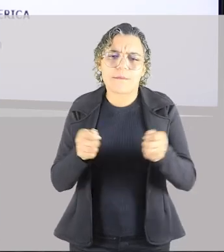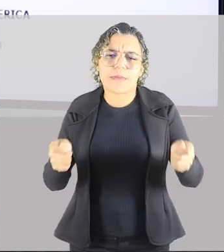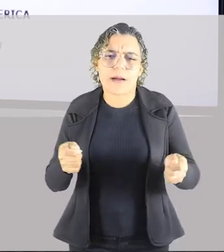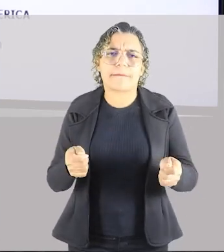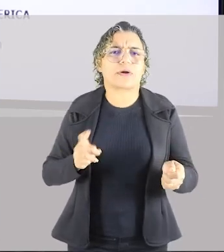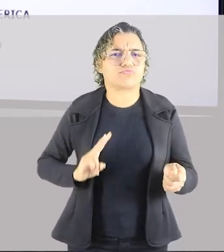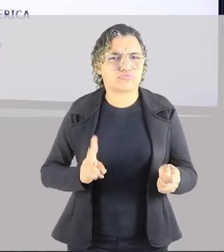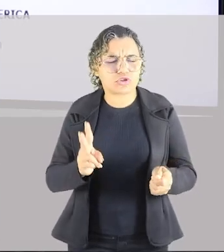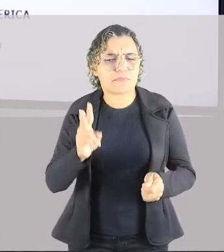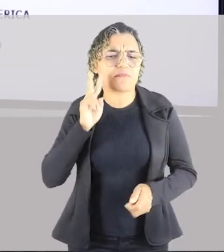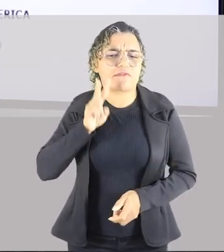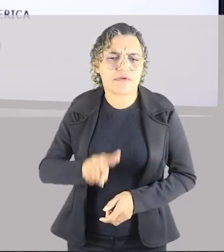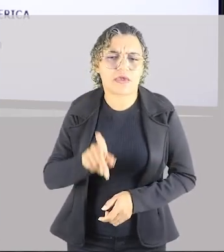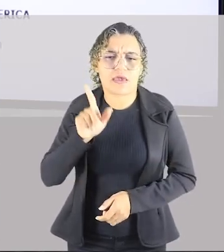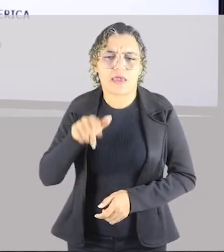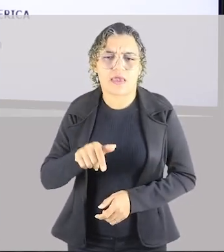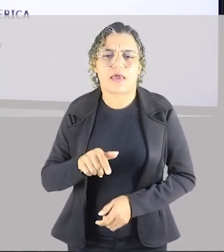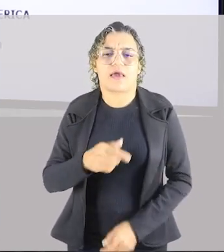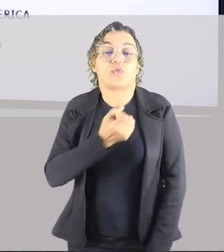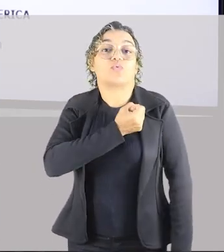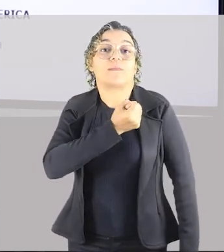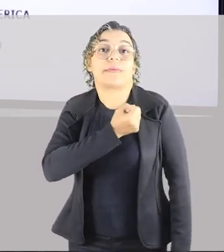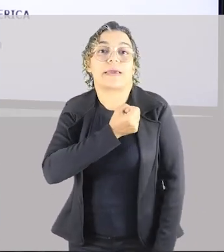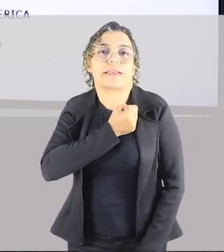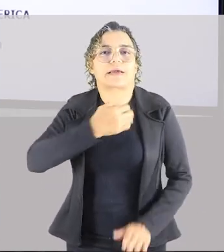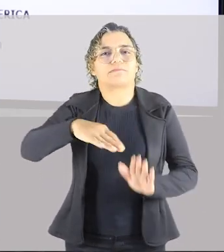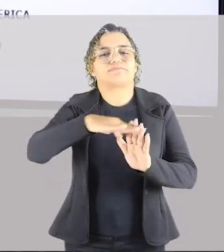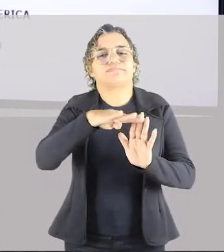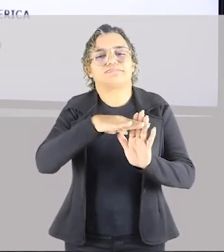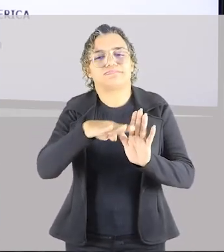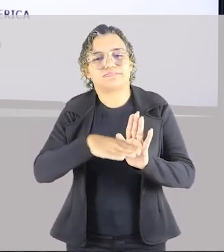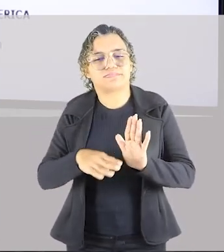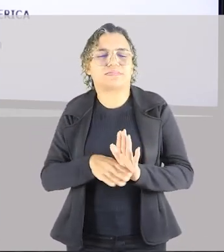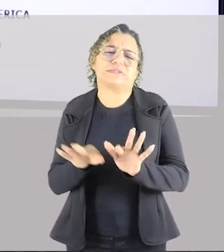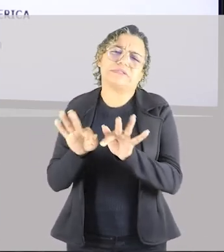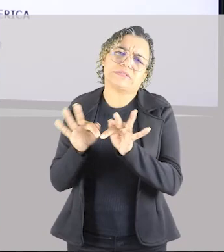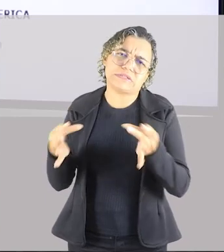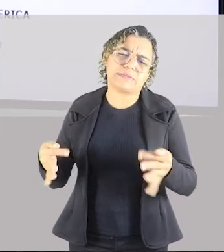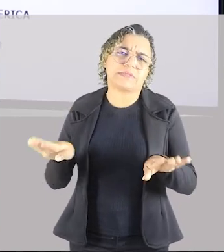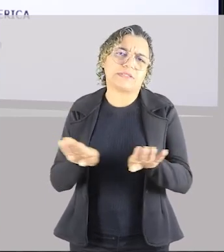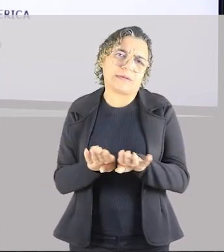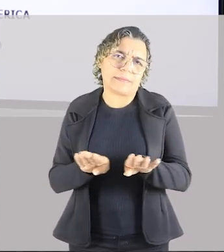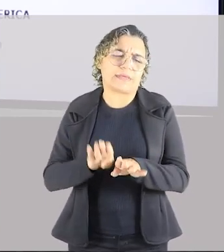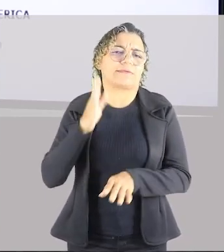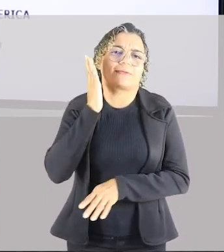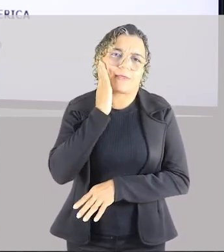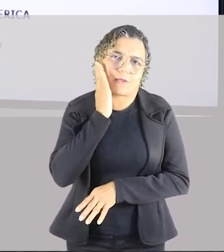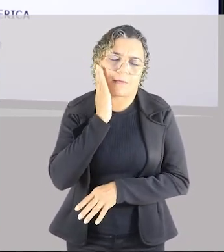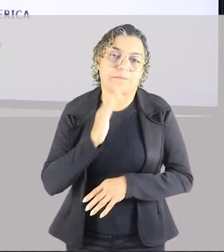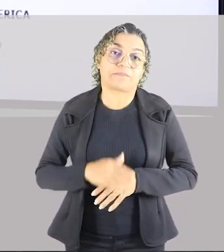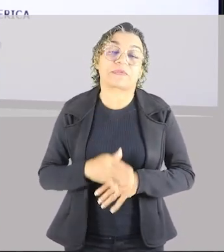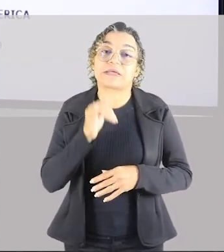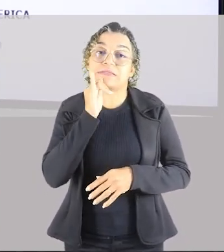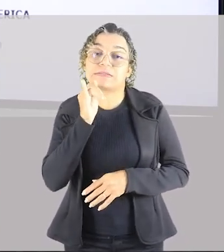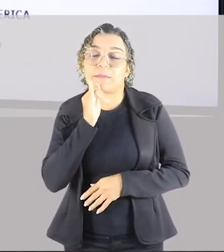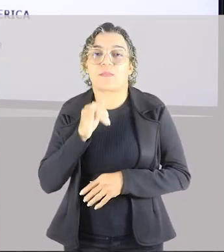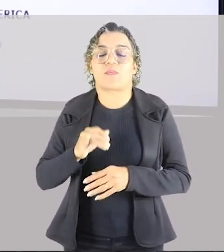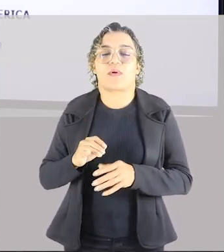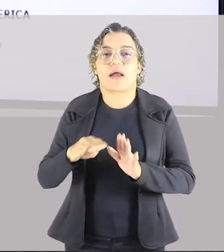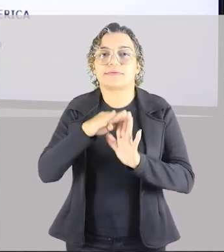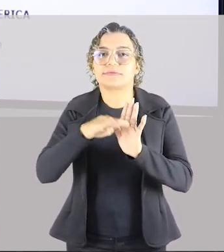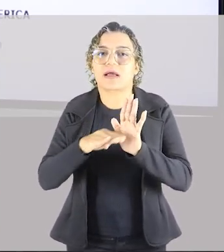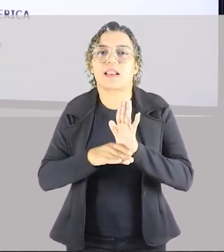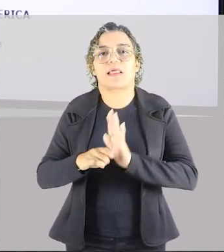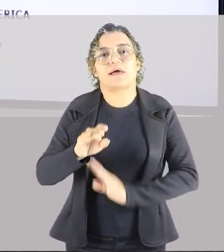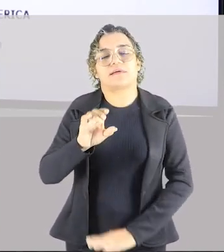é a chamada escala numérica, que também, estudante, é muito simples de interpretar, tá certo? A escala numérica